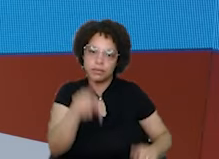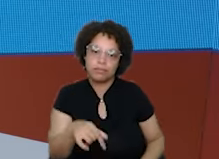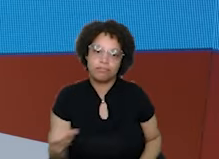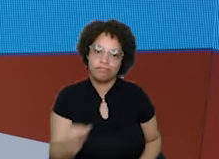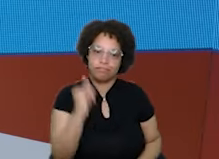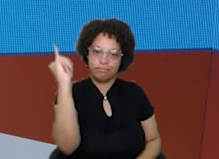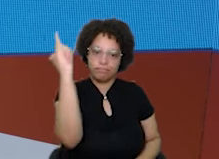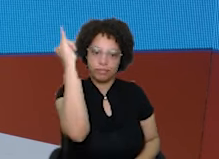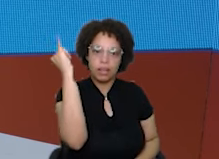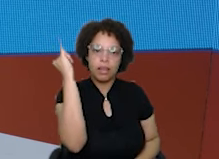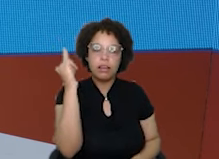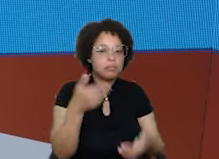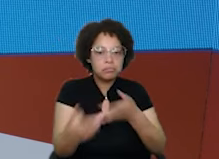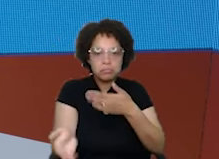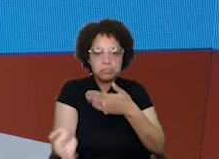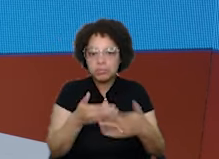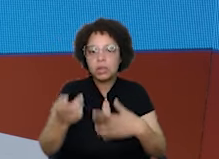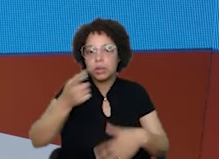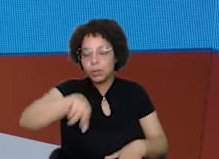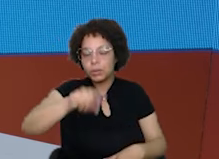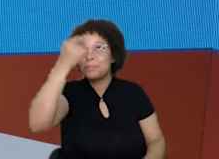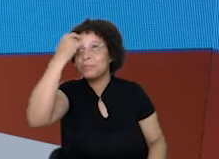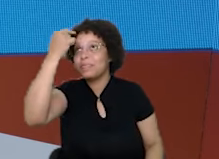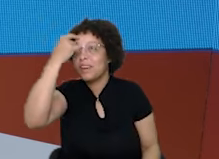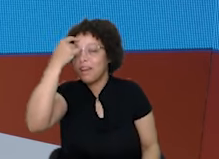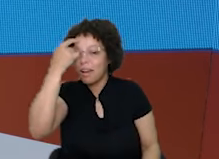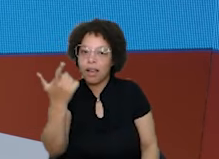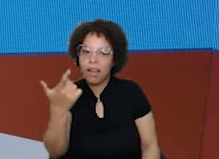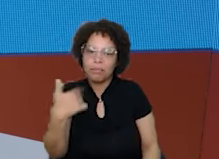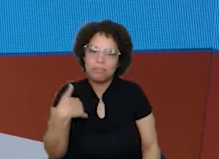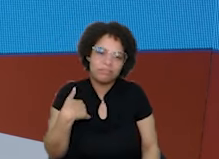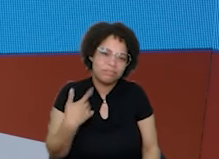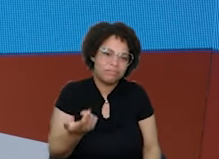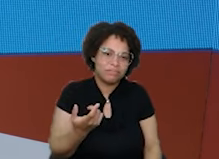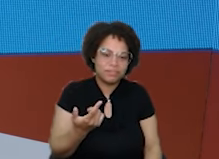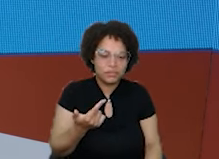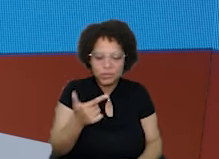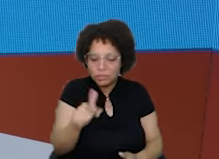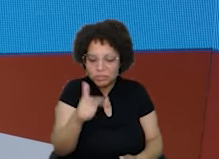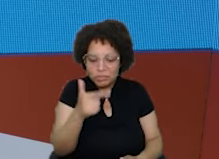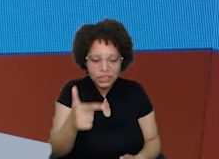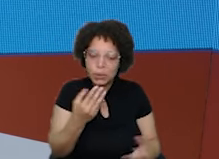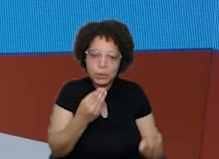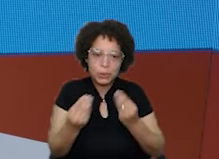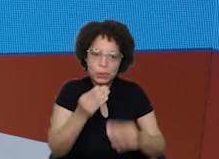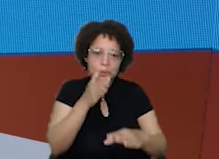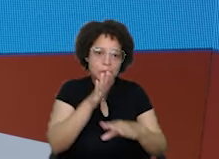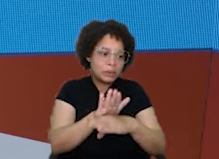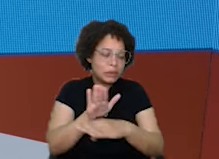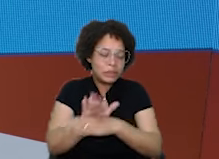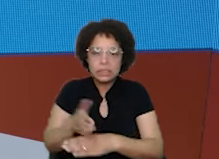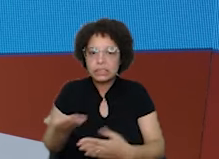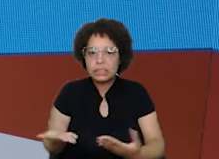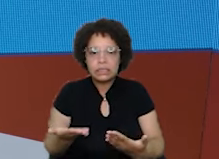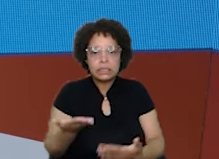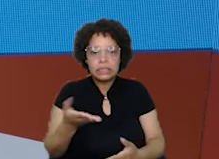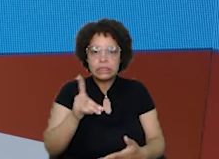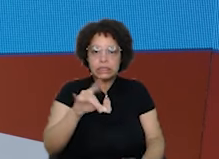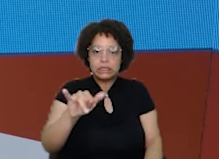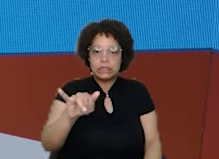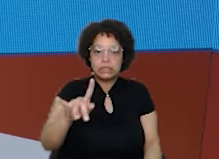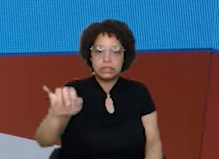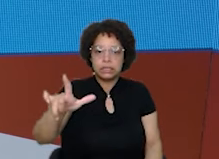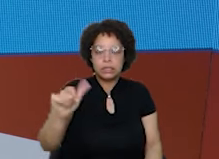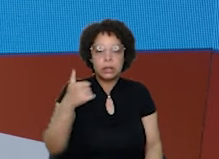por mais que muitas vezes né a gente pensa assim puxa mas eu não não tenho uma uma atuação digital muito pensada e